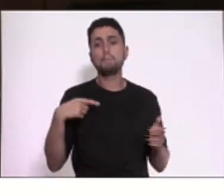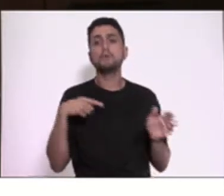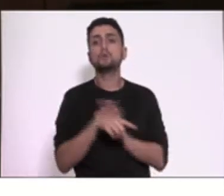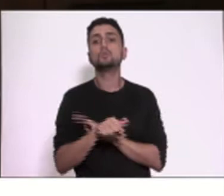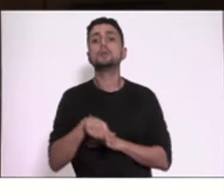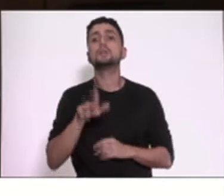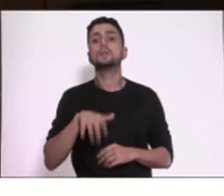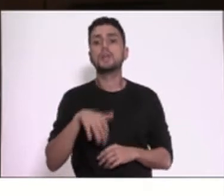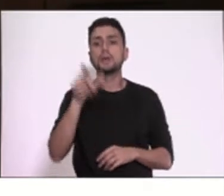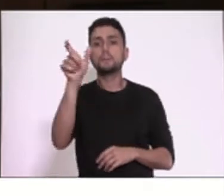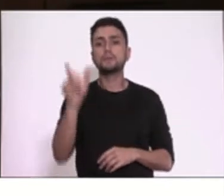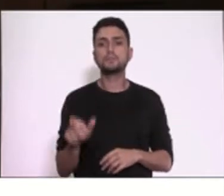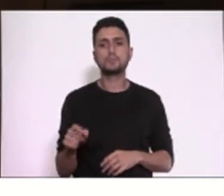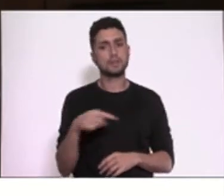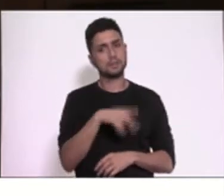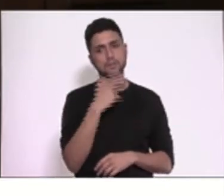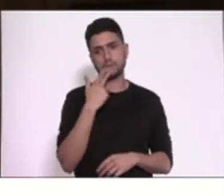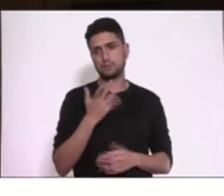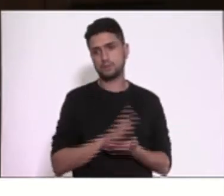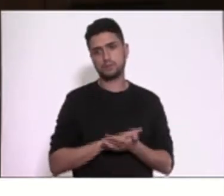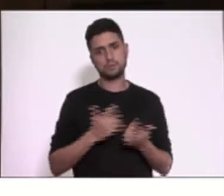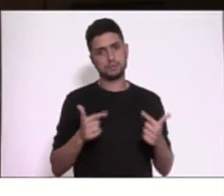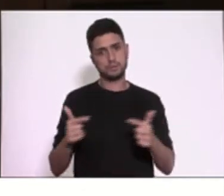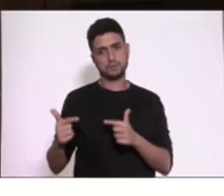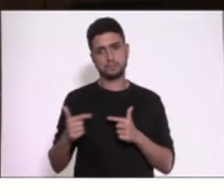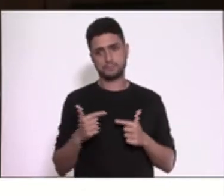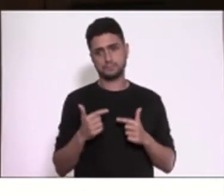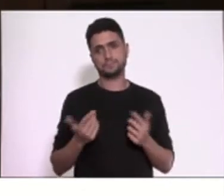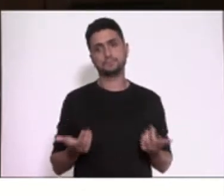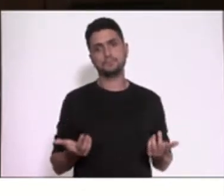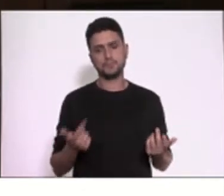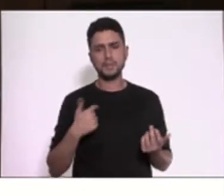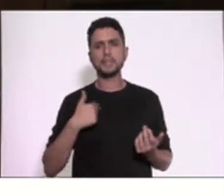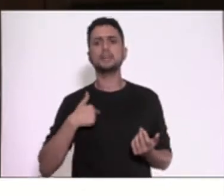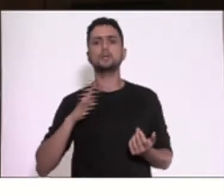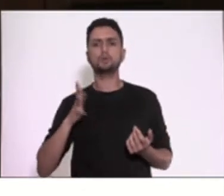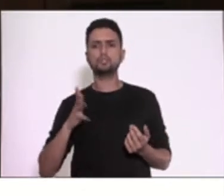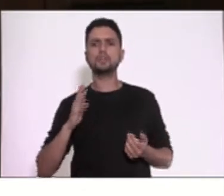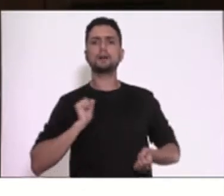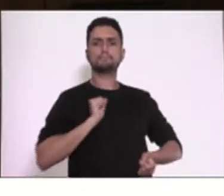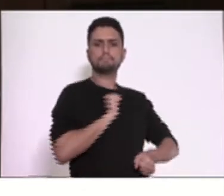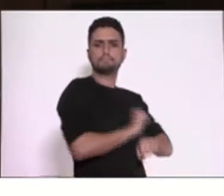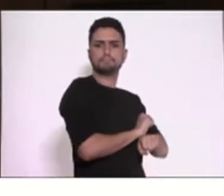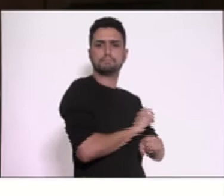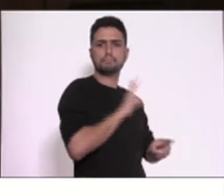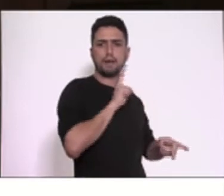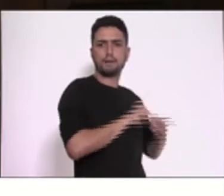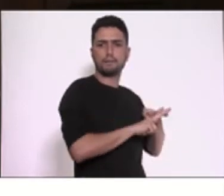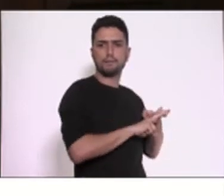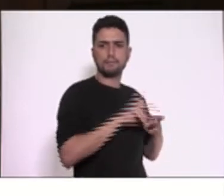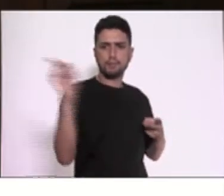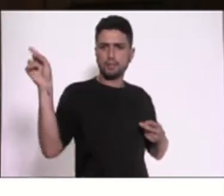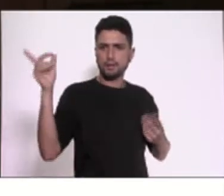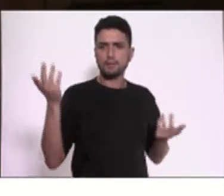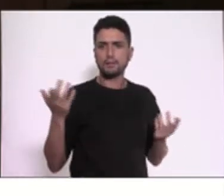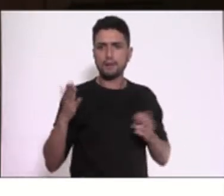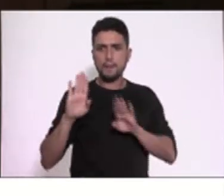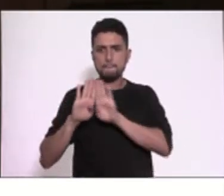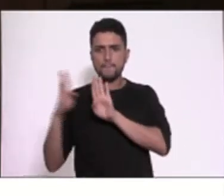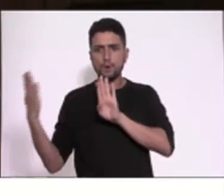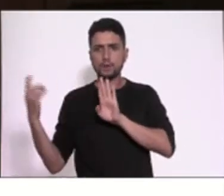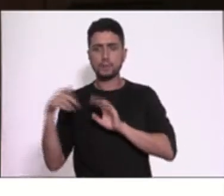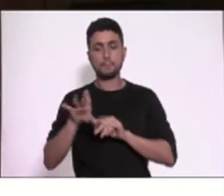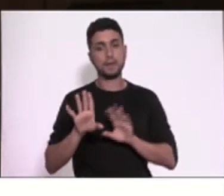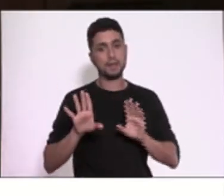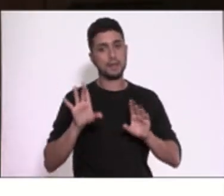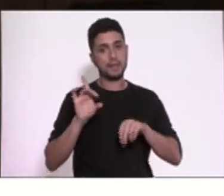apontar. Eu já fui barrado, deputado Caiado já foi barrado, mas aí, como a própria Dani falou, com a gente é